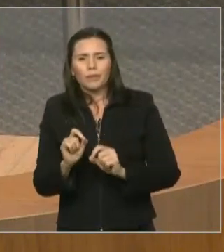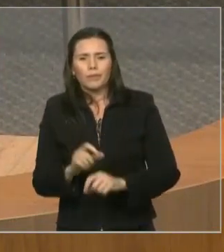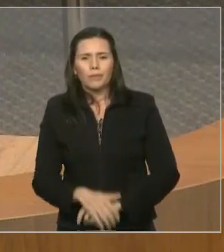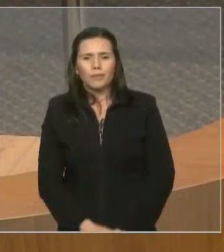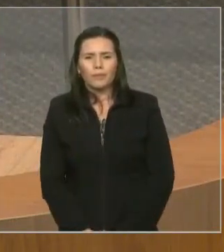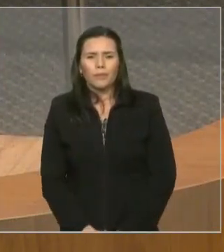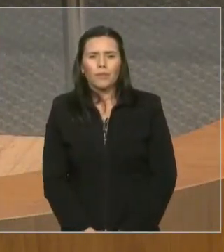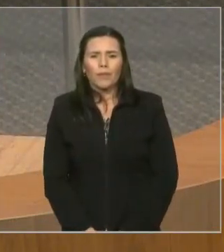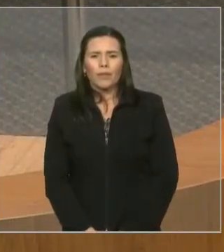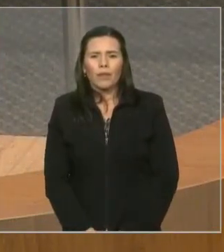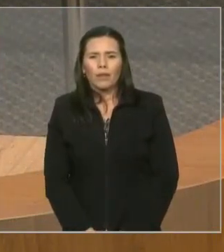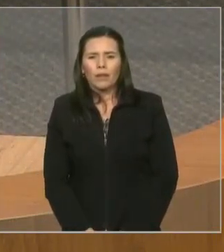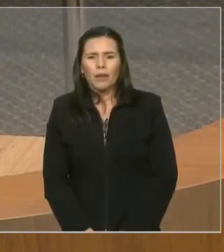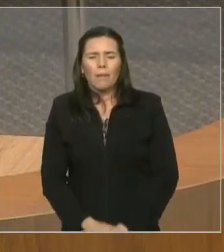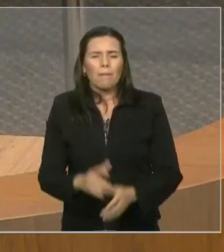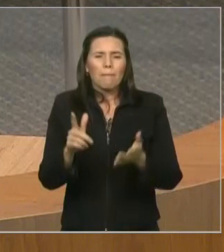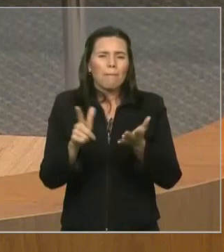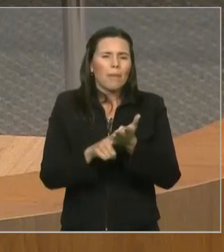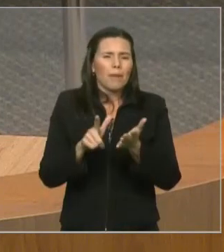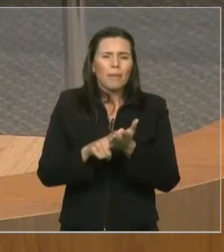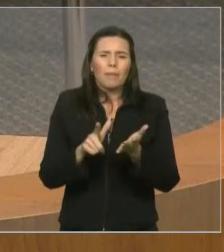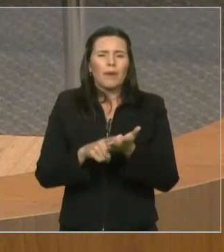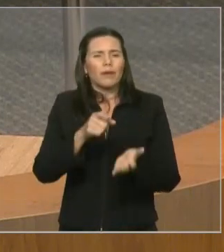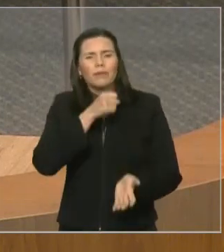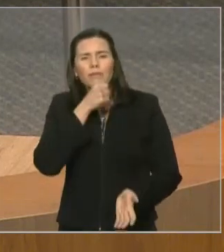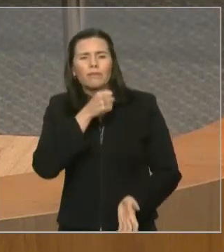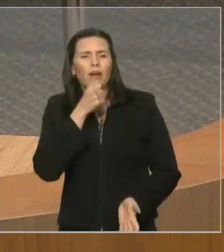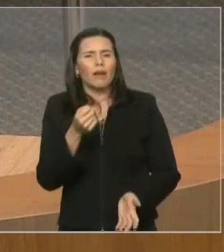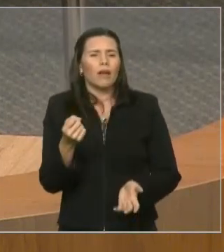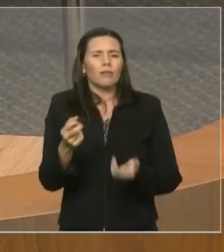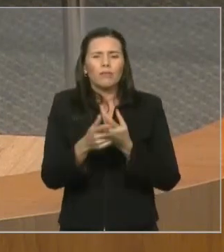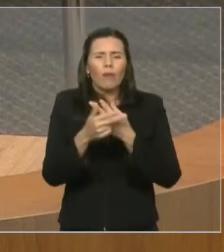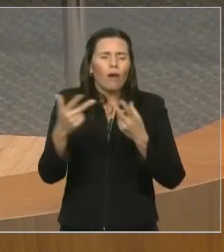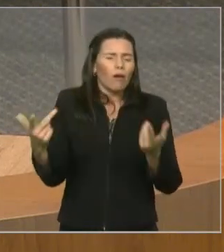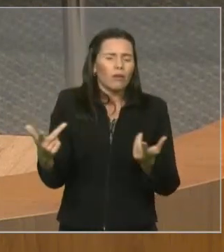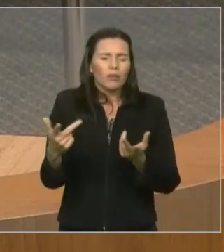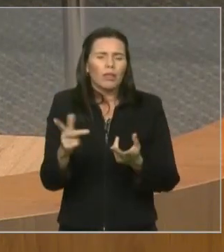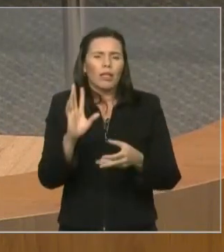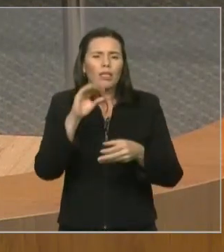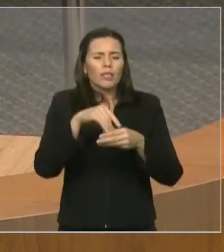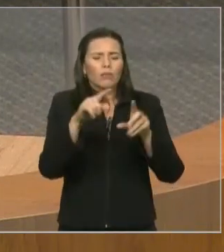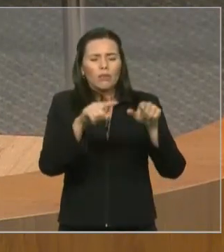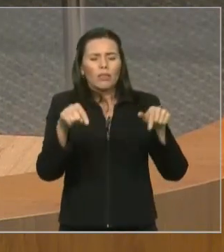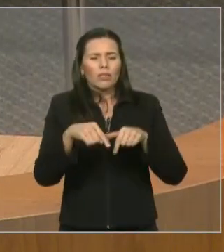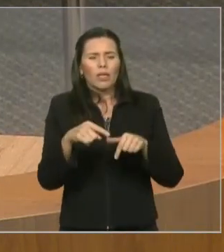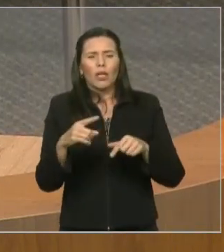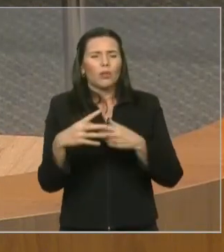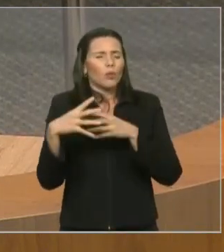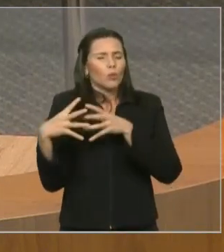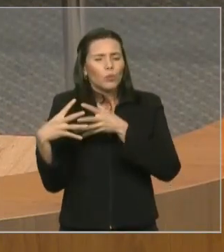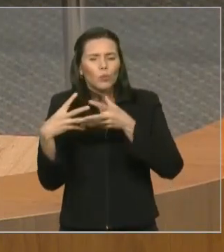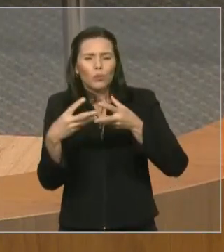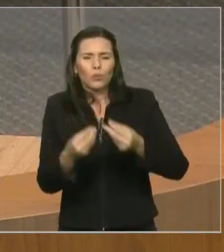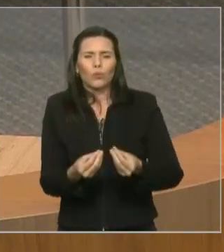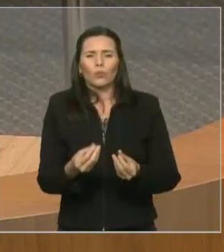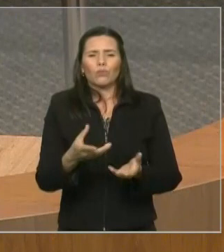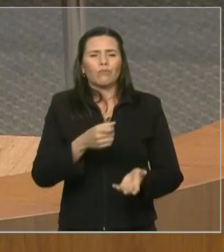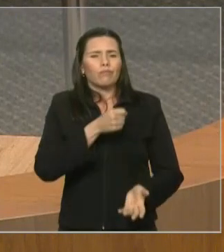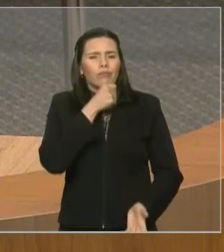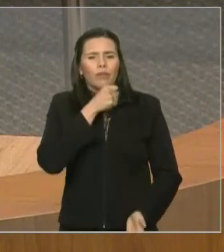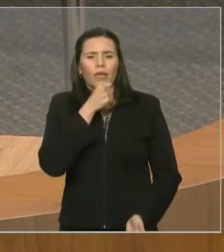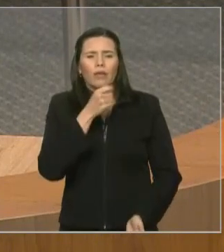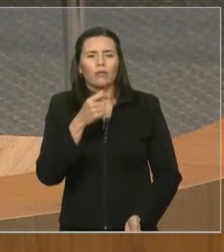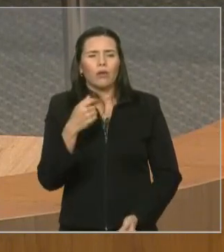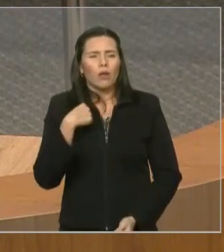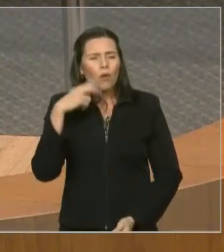de inverno, papéis velhos, estragados, se acabando, ninguém tomava providência. Digo, isso aqui vai ser